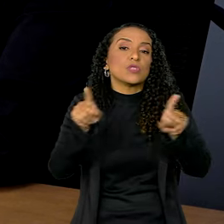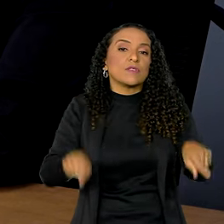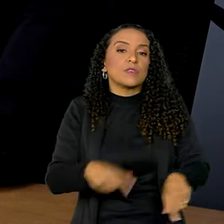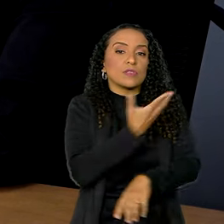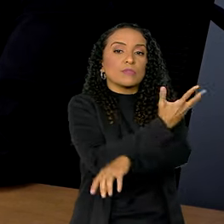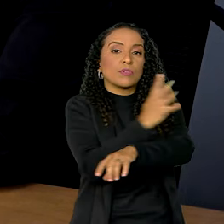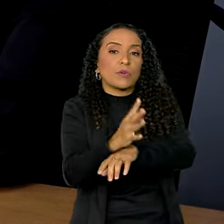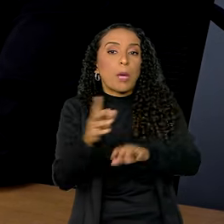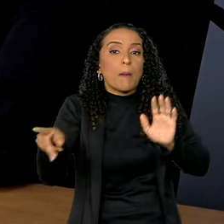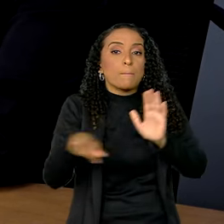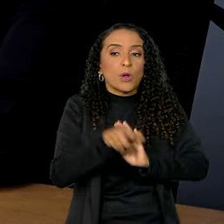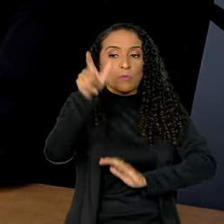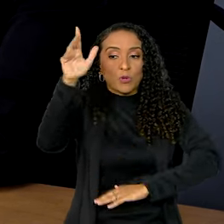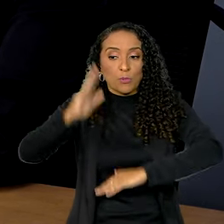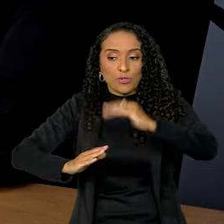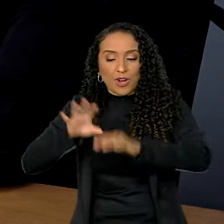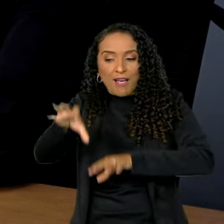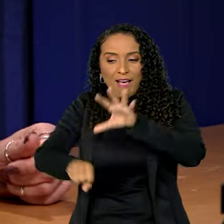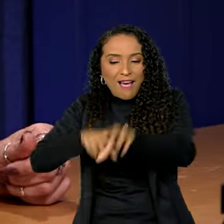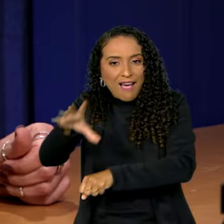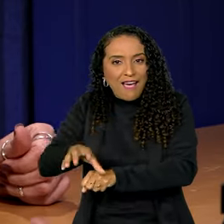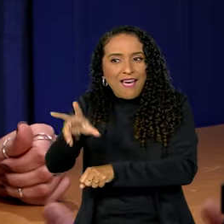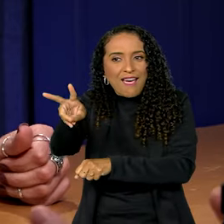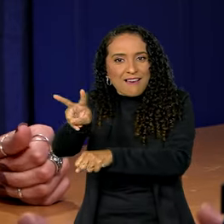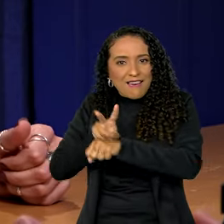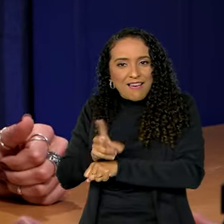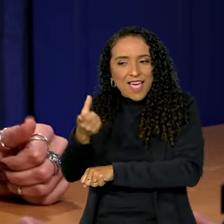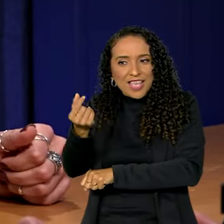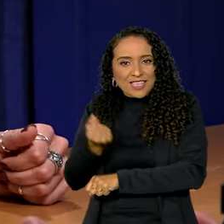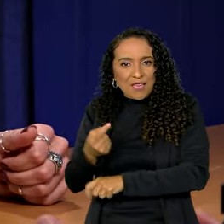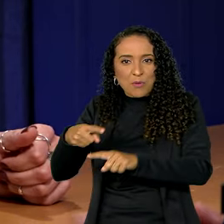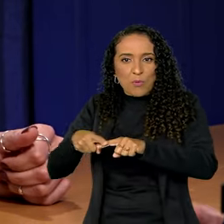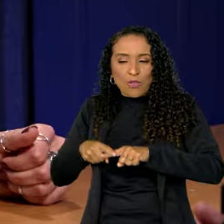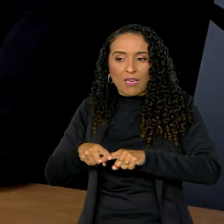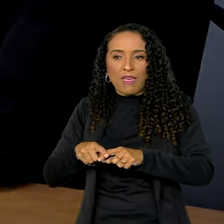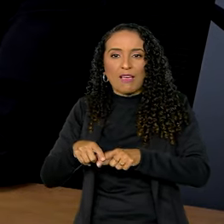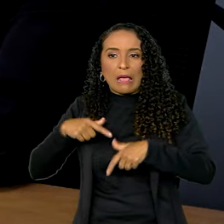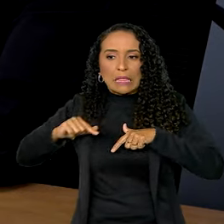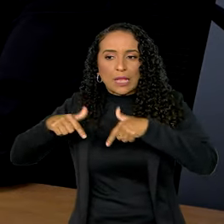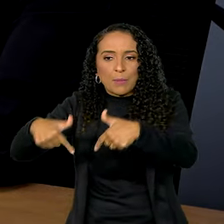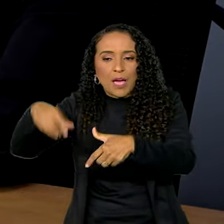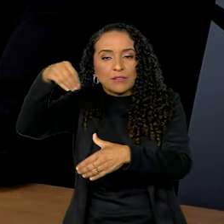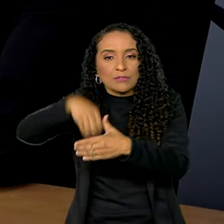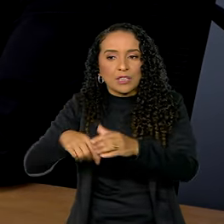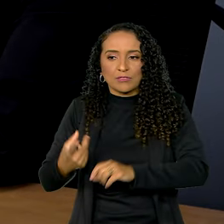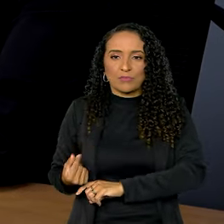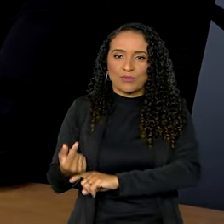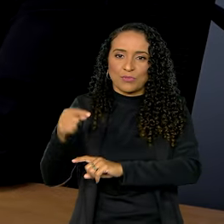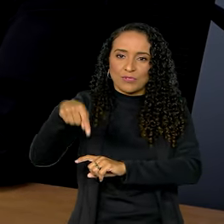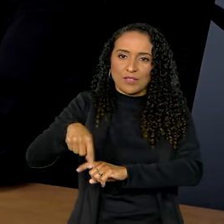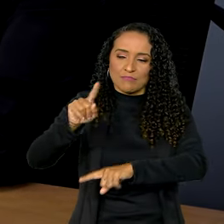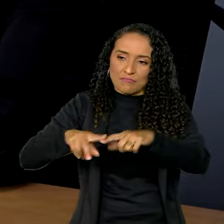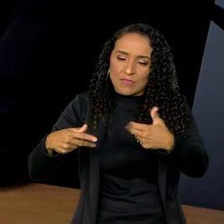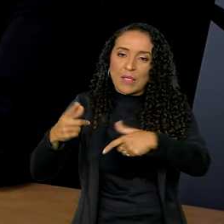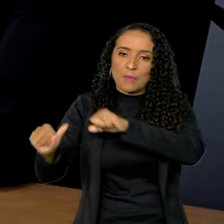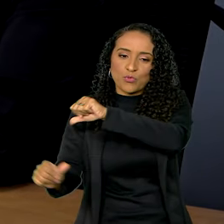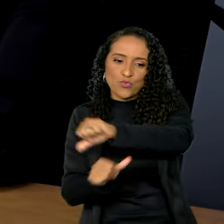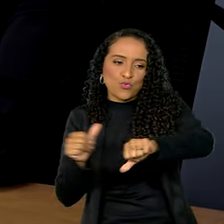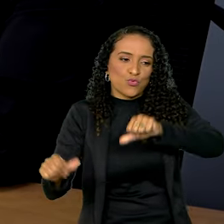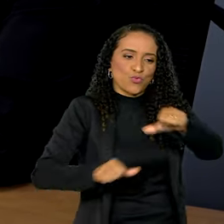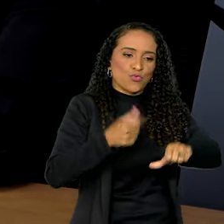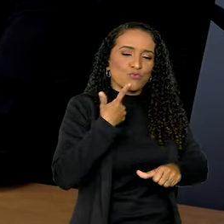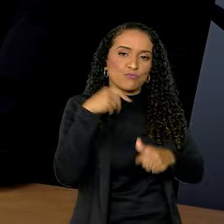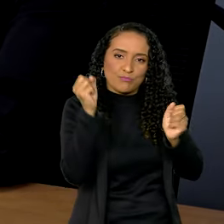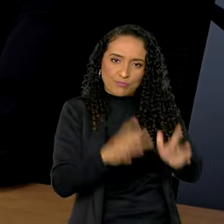serviços ambientais dos catadores que recebem créditos pela sua atividade dentro da cadeia de valor dos produtos que depois vão virando